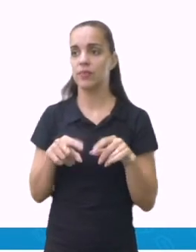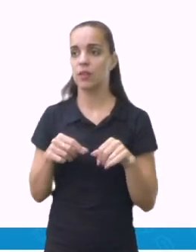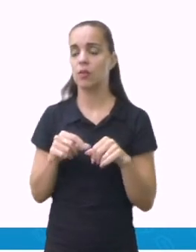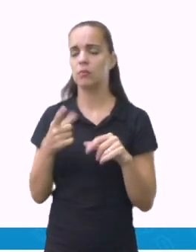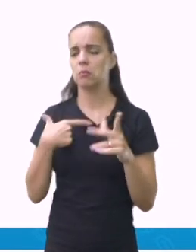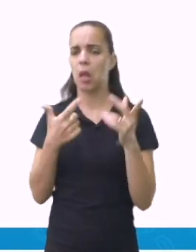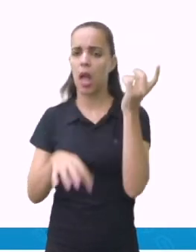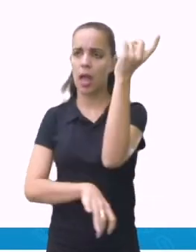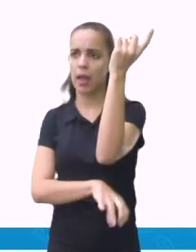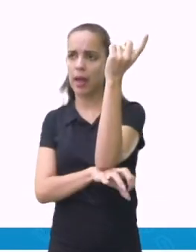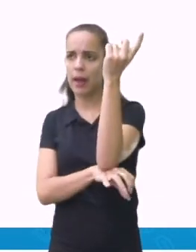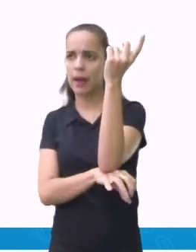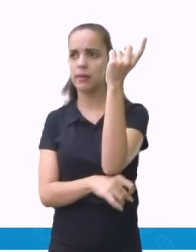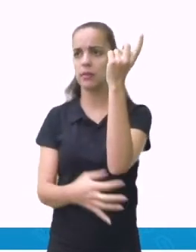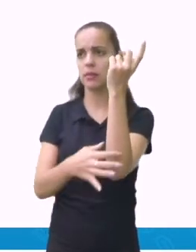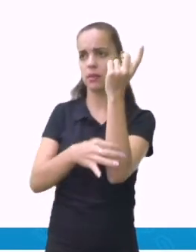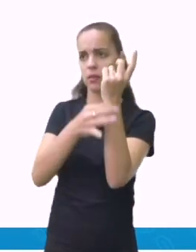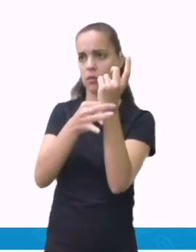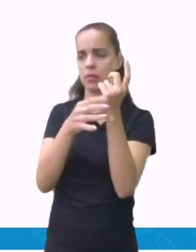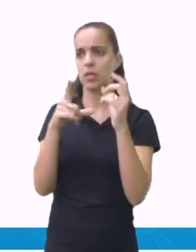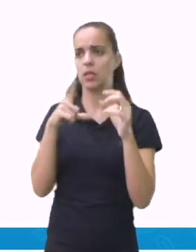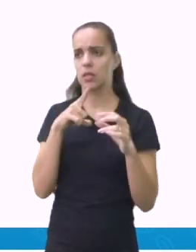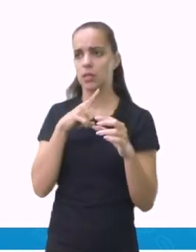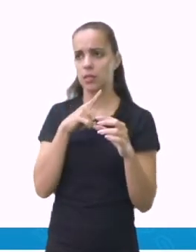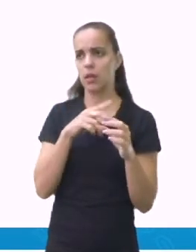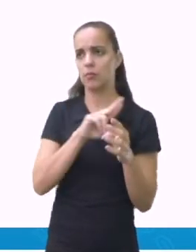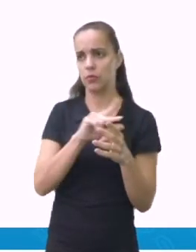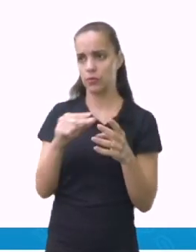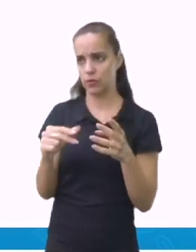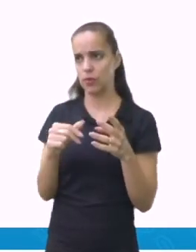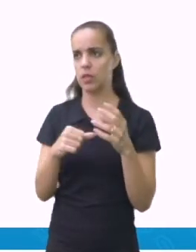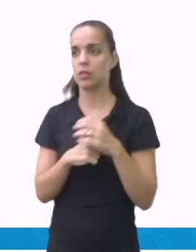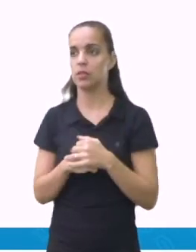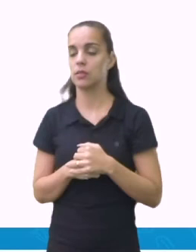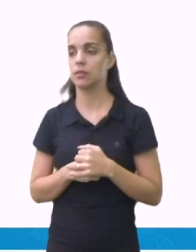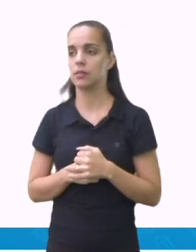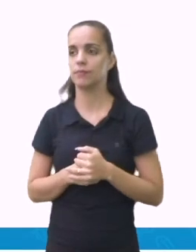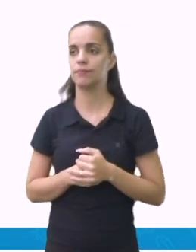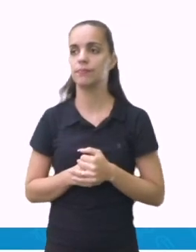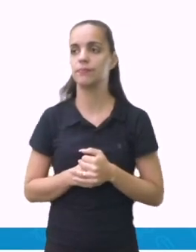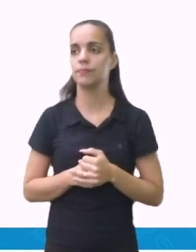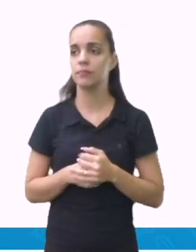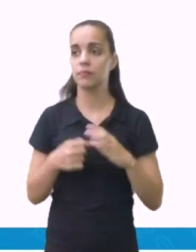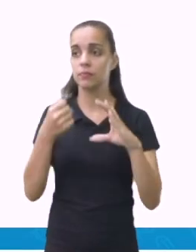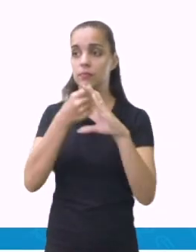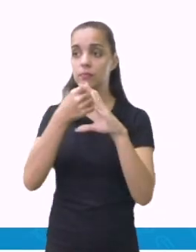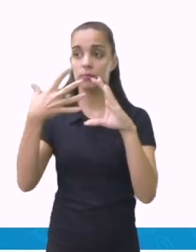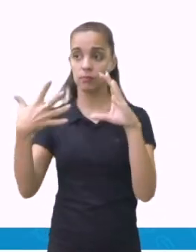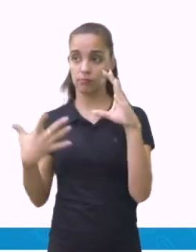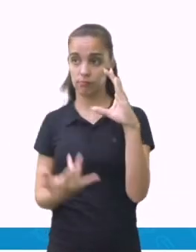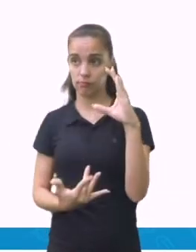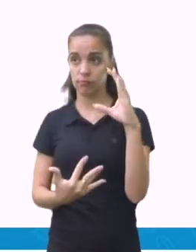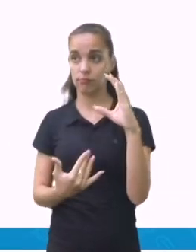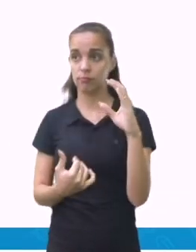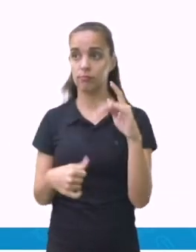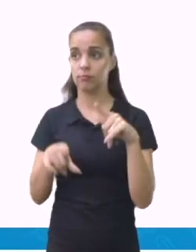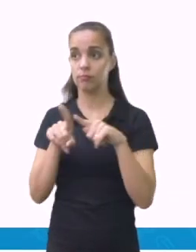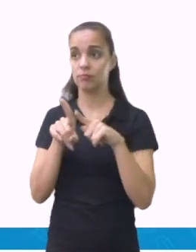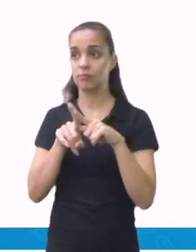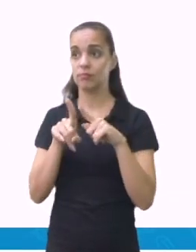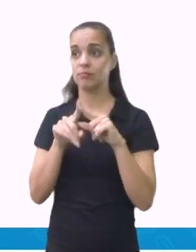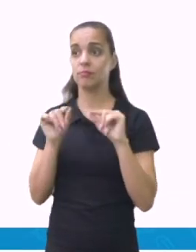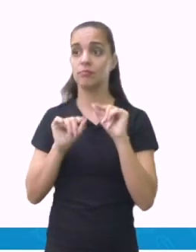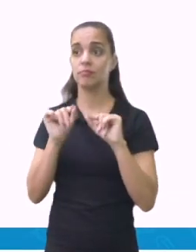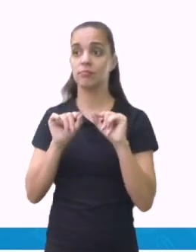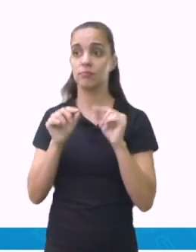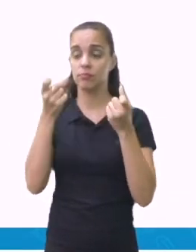quanto caule serve de alimento para nós e para outros seres vivos. Falamos também de características das